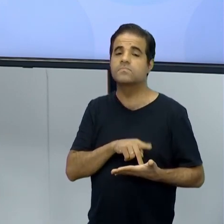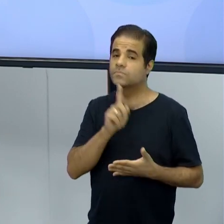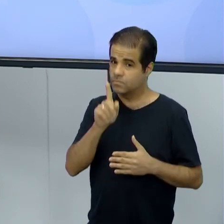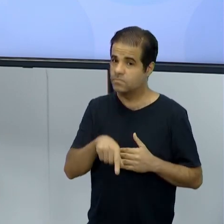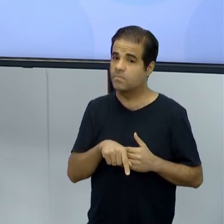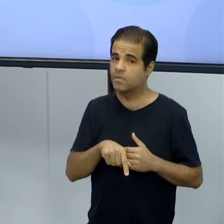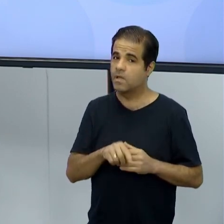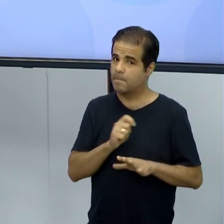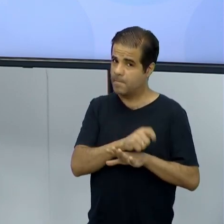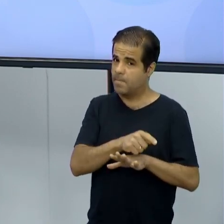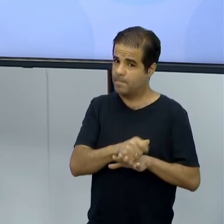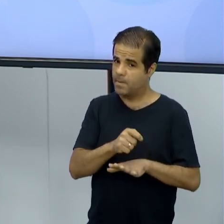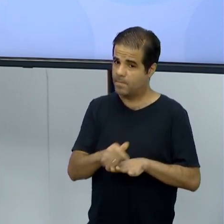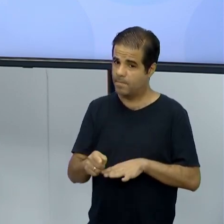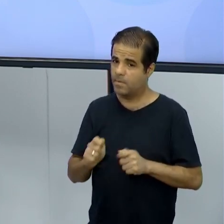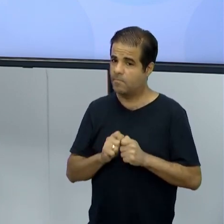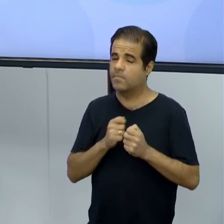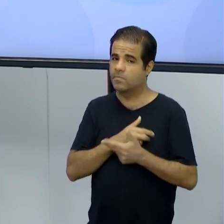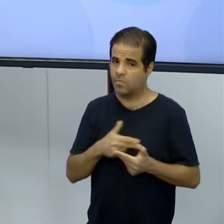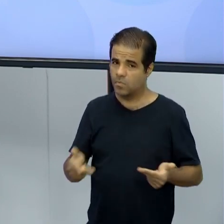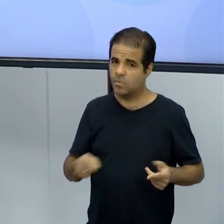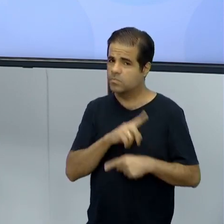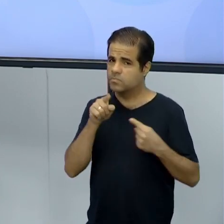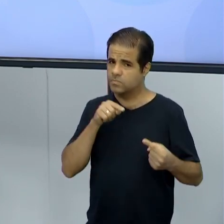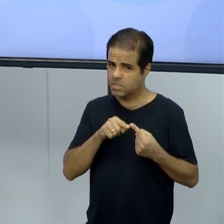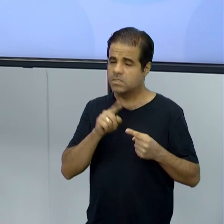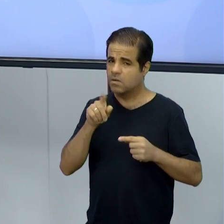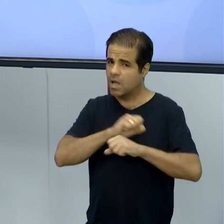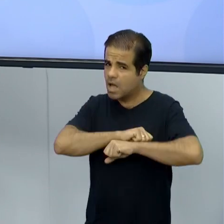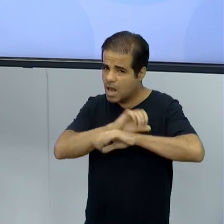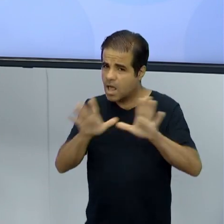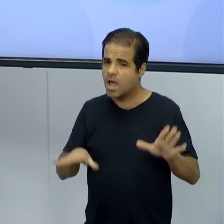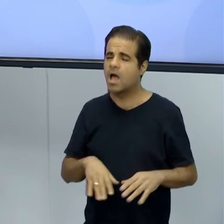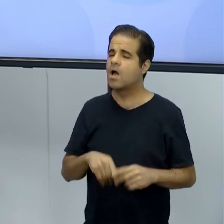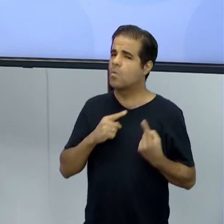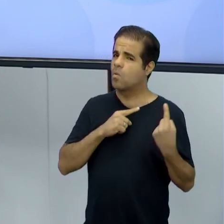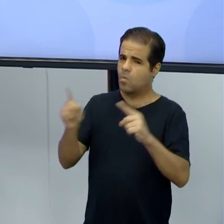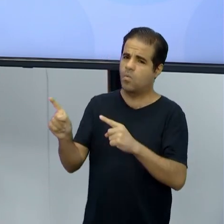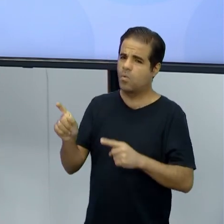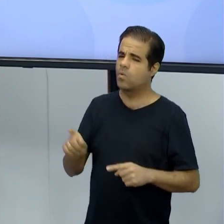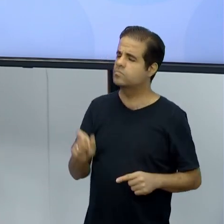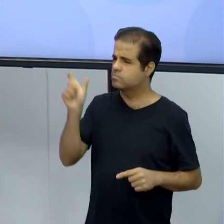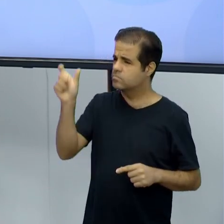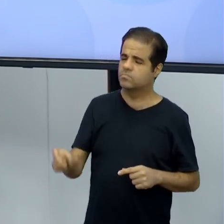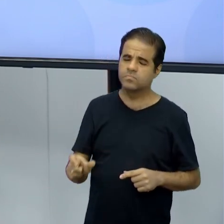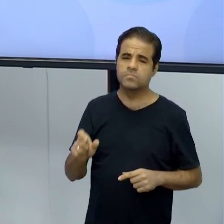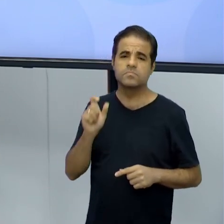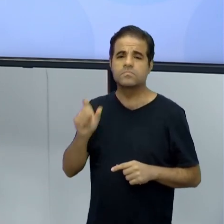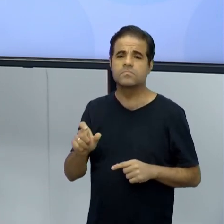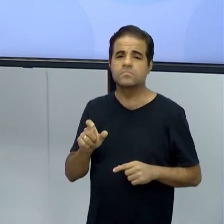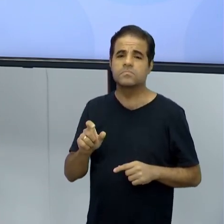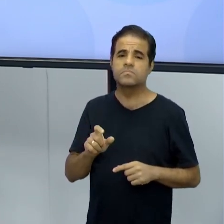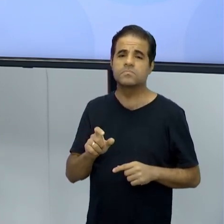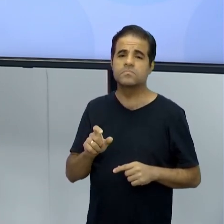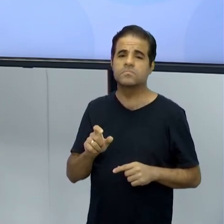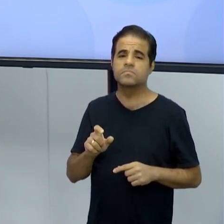é fake news, é você fazer algo com um objetivo claro de denegrir não, desculpa a palavra, de